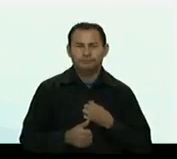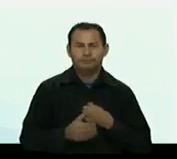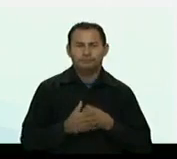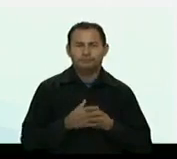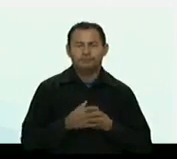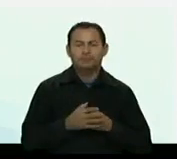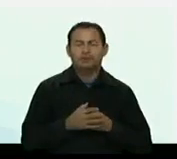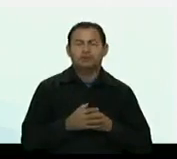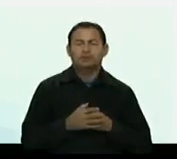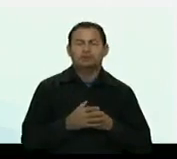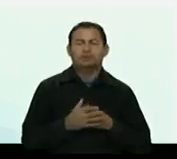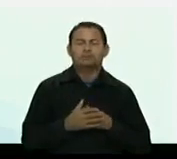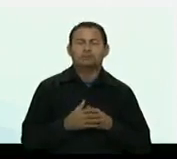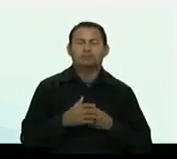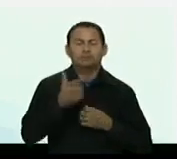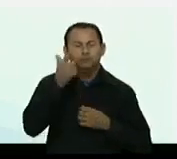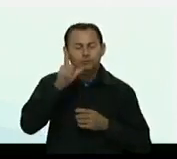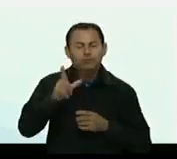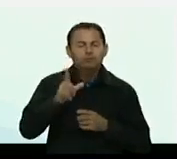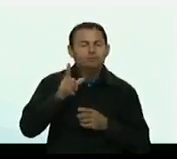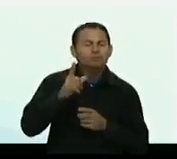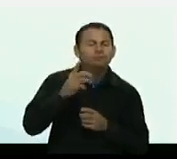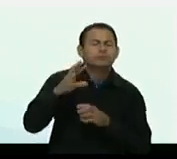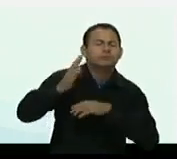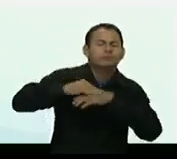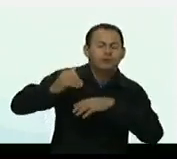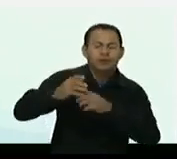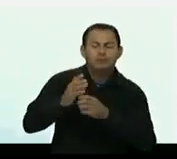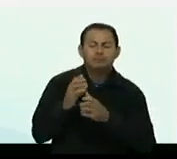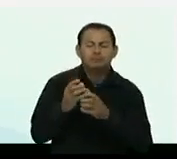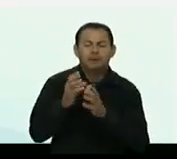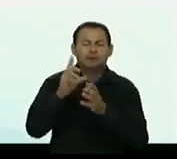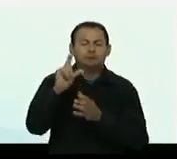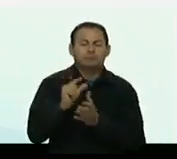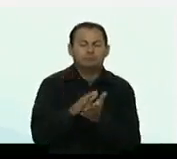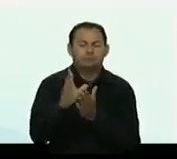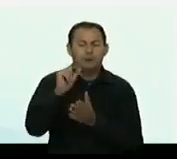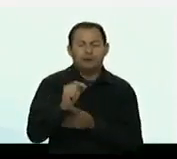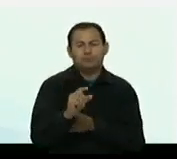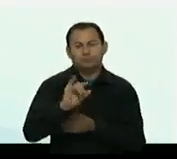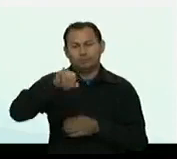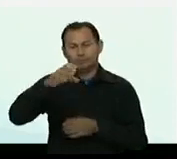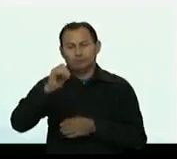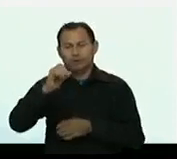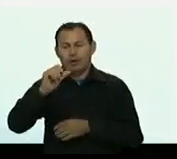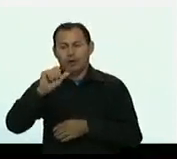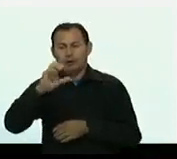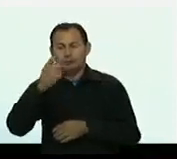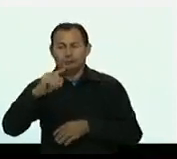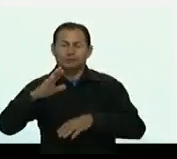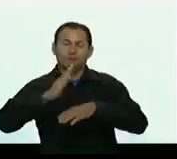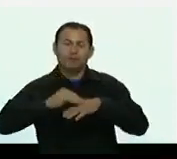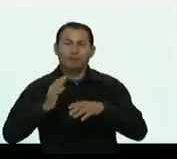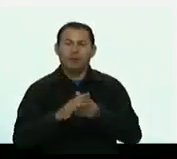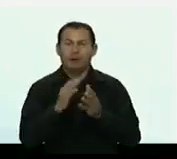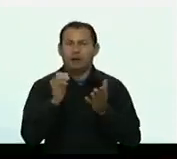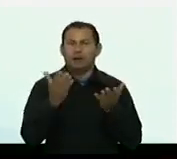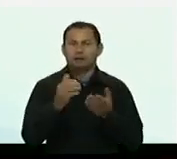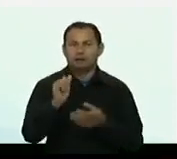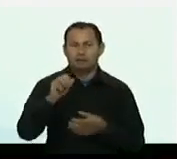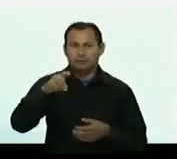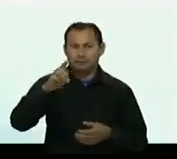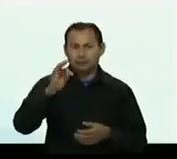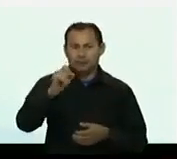deve chamar para economizar na corrida? Em qual situação a Anditaxi é mais